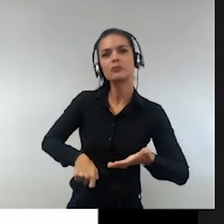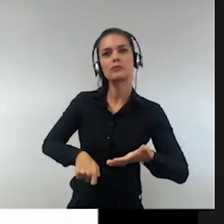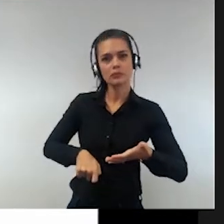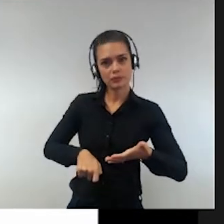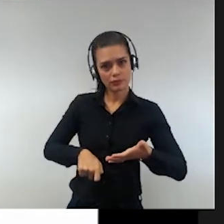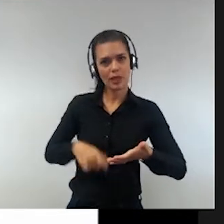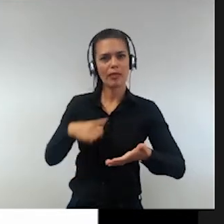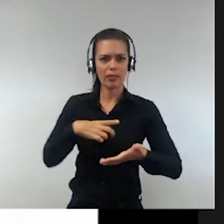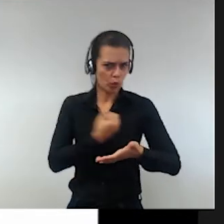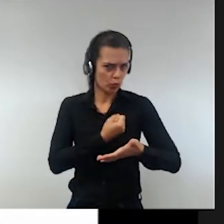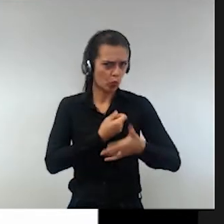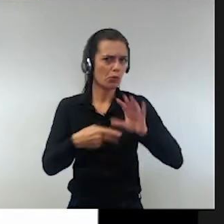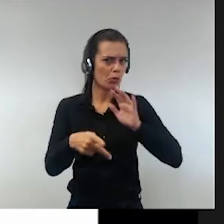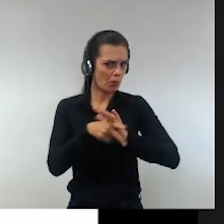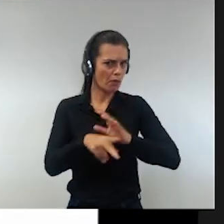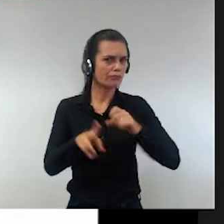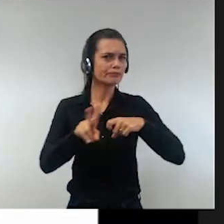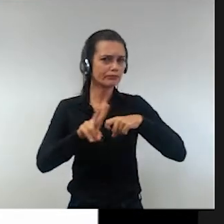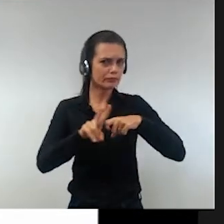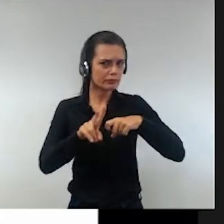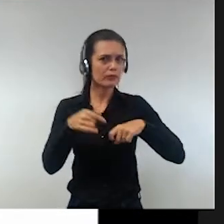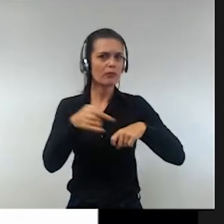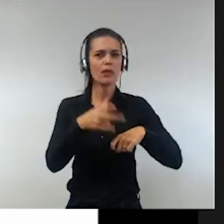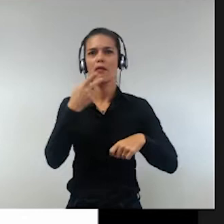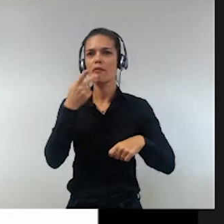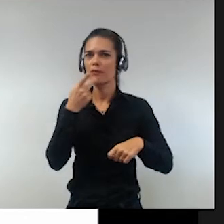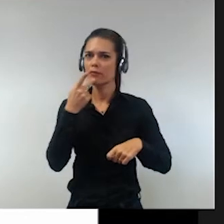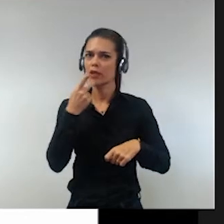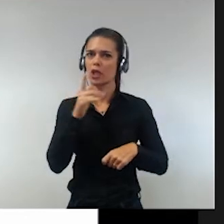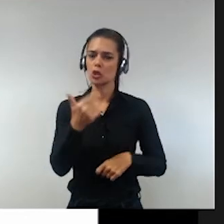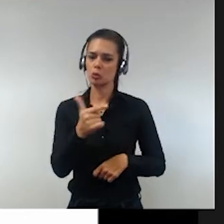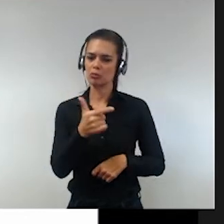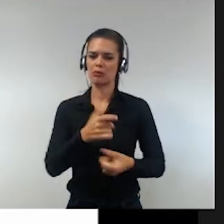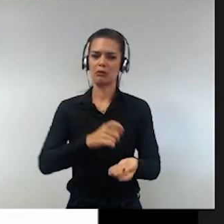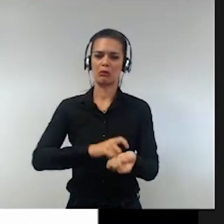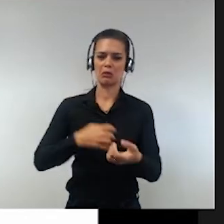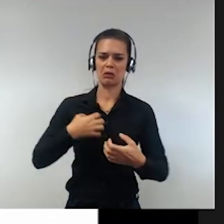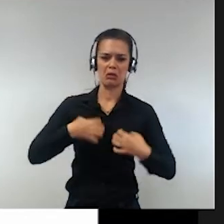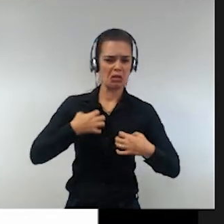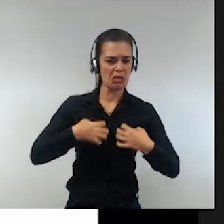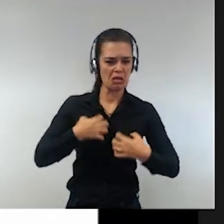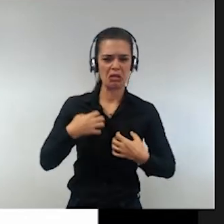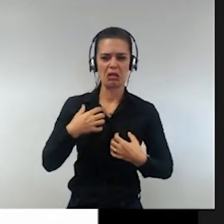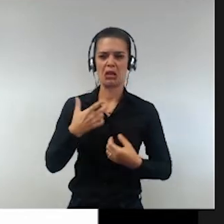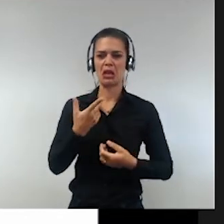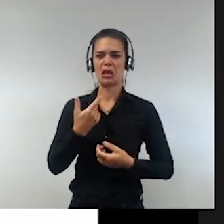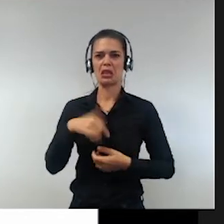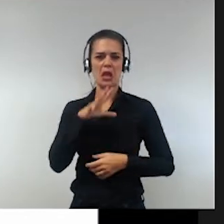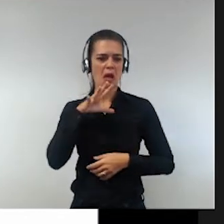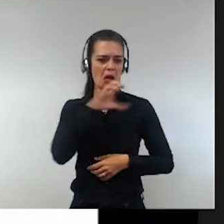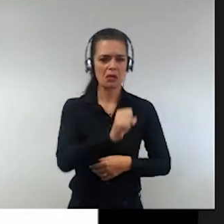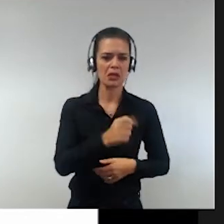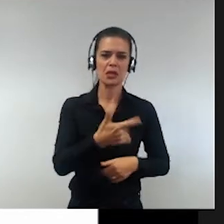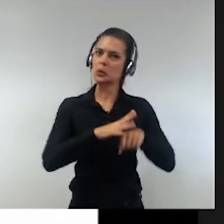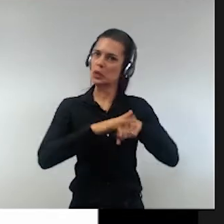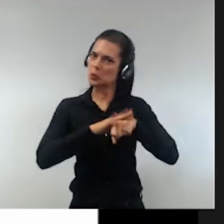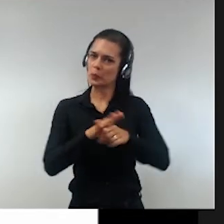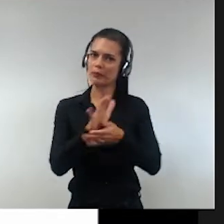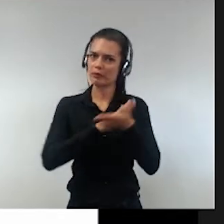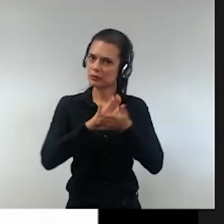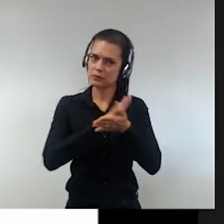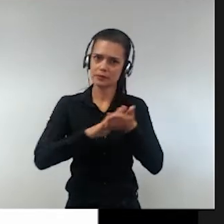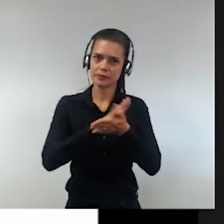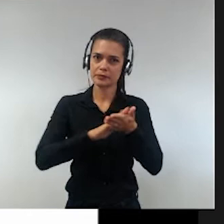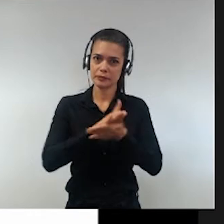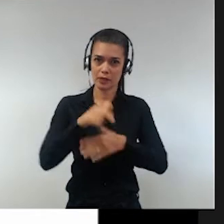cadastro no conselhos regionais, declarando que esse animal ele não é raivoso, ele não é doente, ele não é capaz de atacar ninguém, então transmite doença.